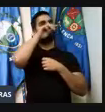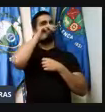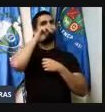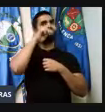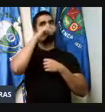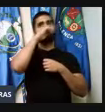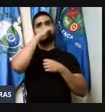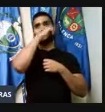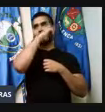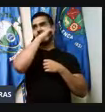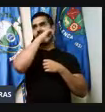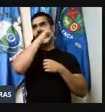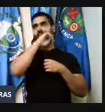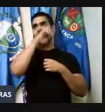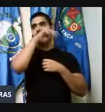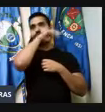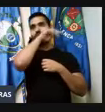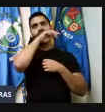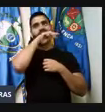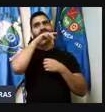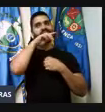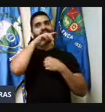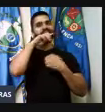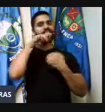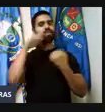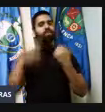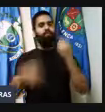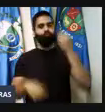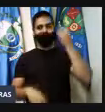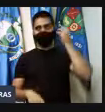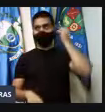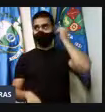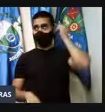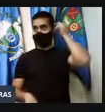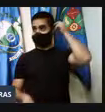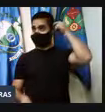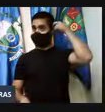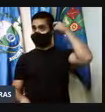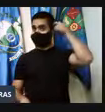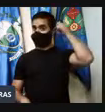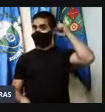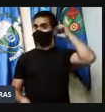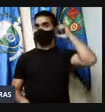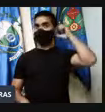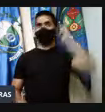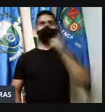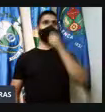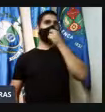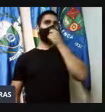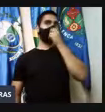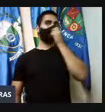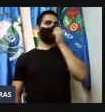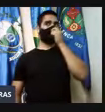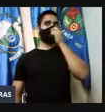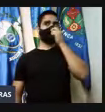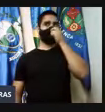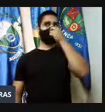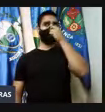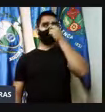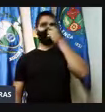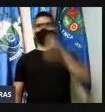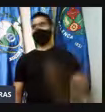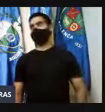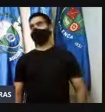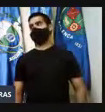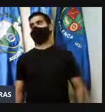Nogueira. Fabiano Vasconcelos, não. Fábio Antônio Pires Jorge. Marcelo Moreira. Tem que estar aí, tem que chamar ele.